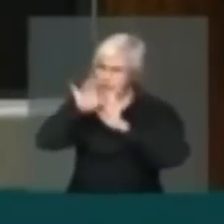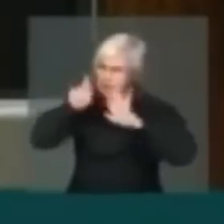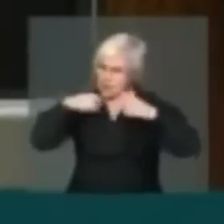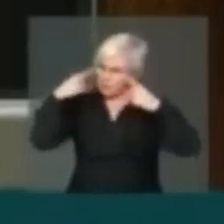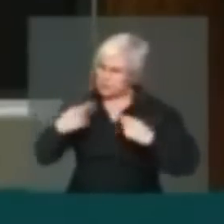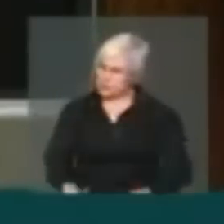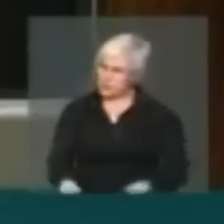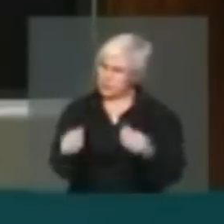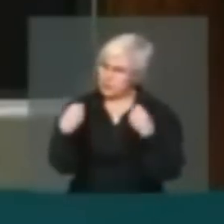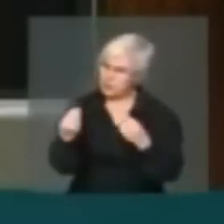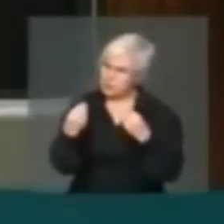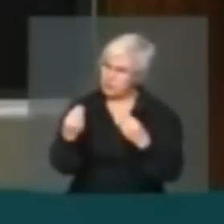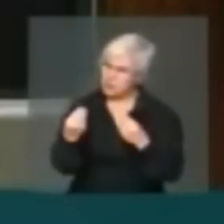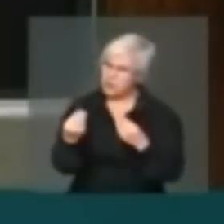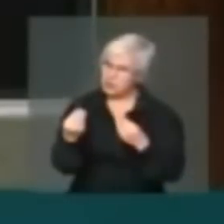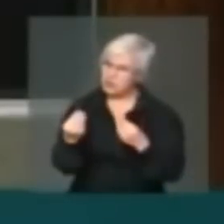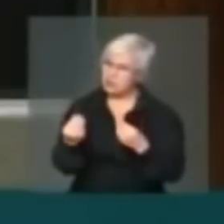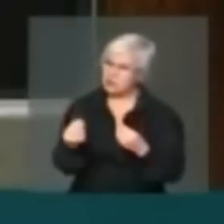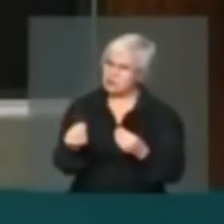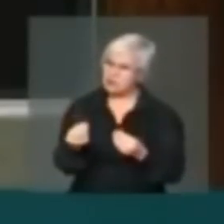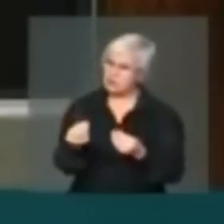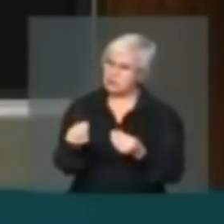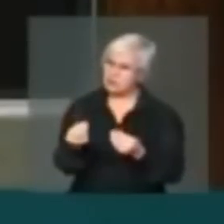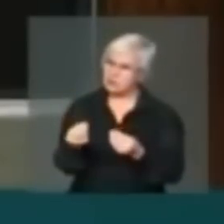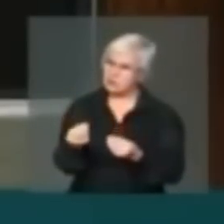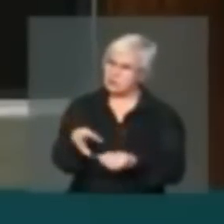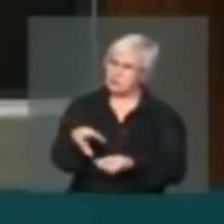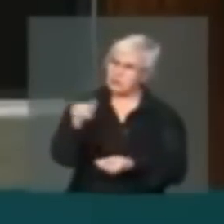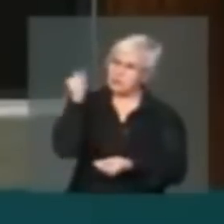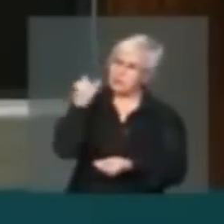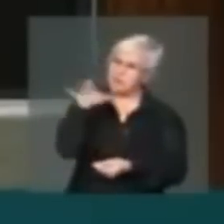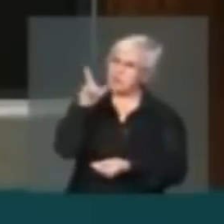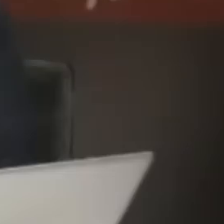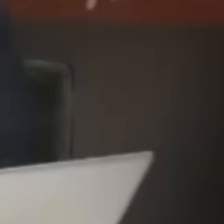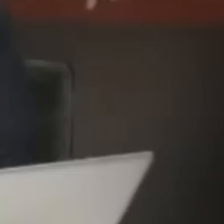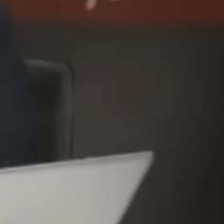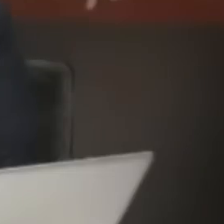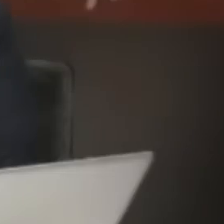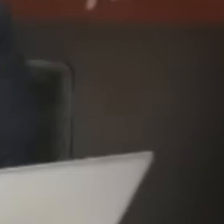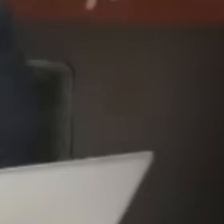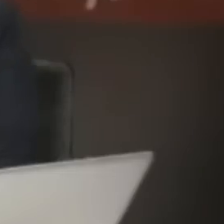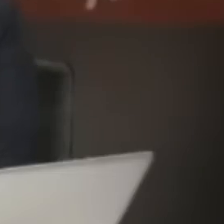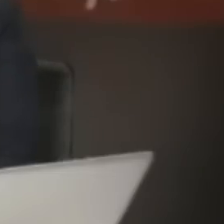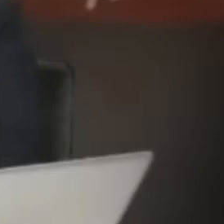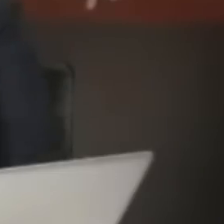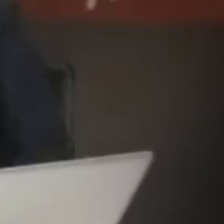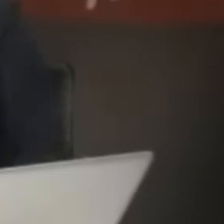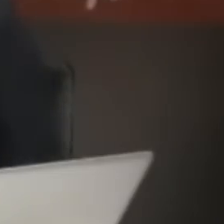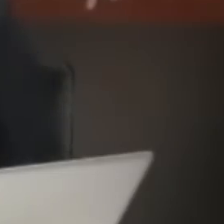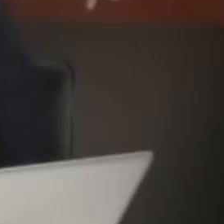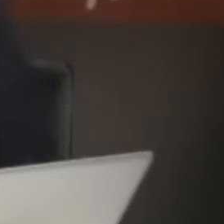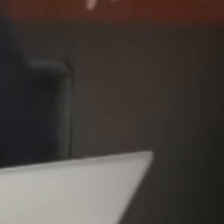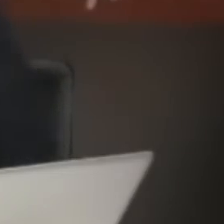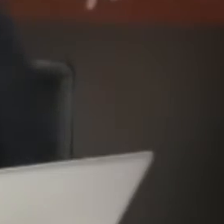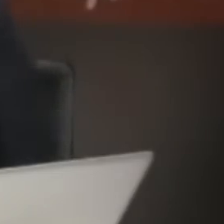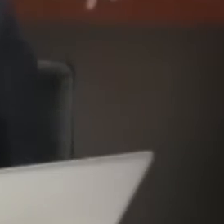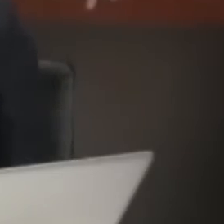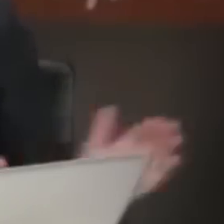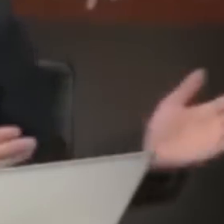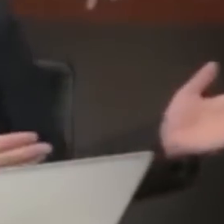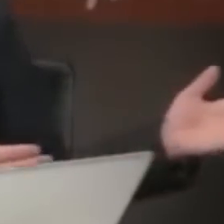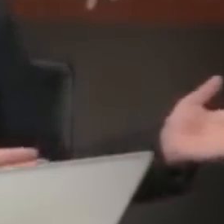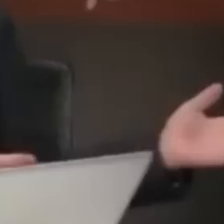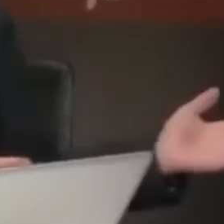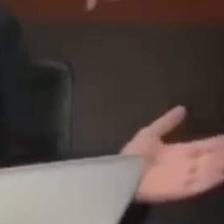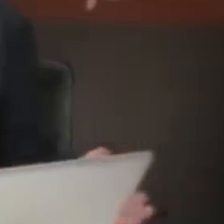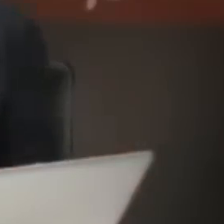Vai catar coquinho mentirosa deslavada e covarde Então vamos lá o que o parlamentar não quis